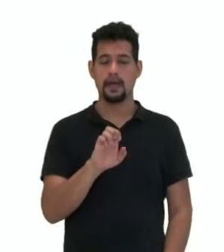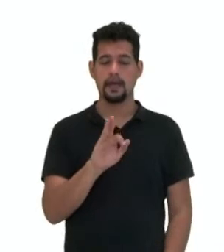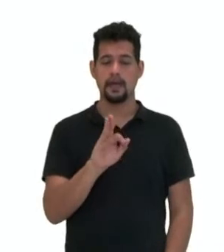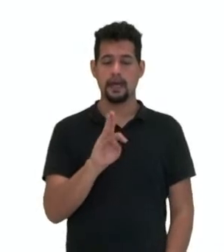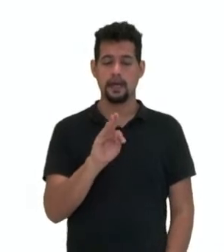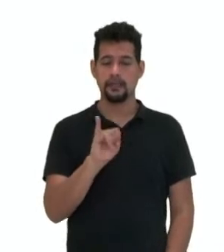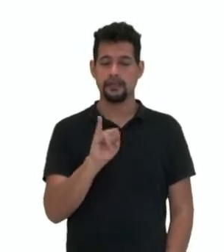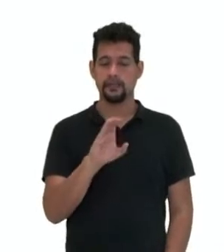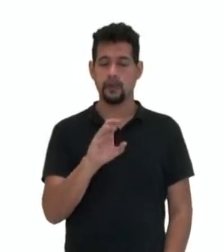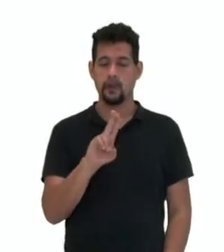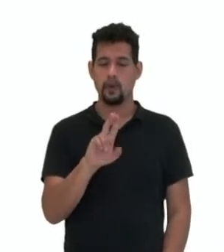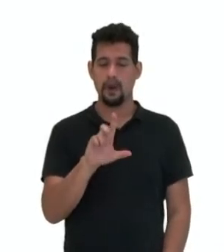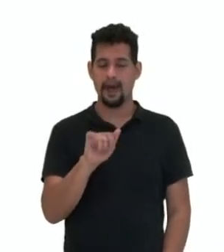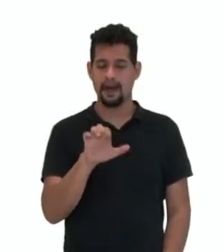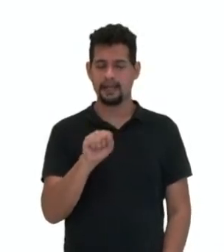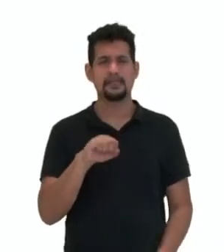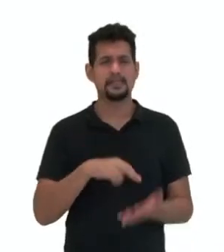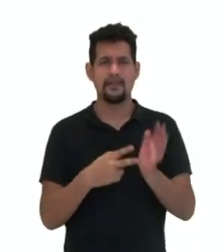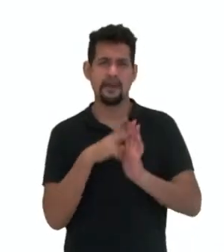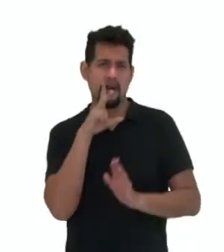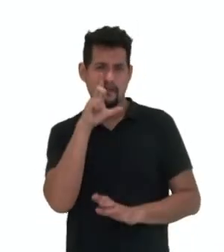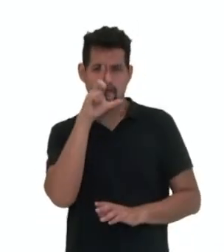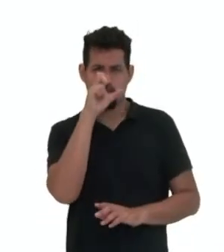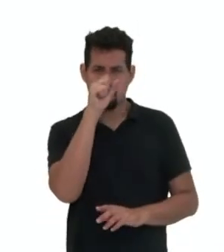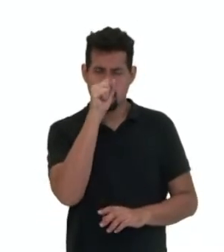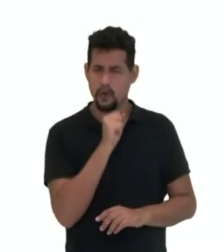fibra extremamente forte.